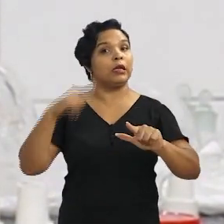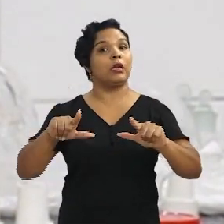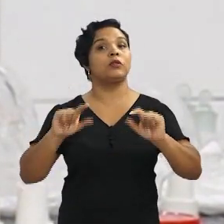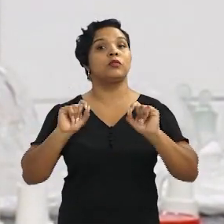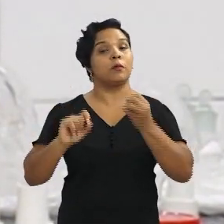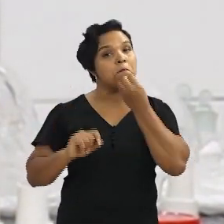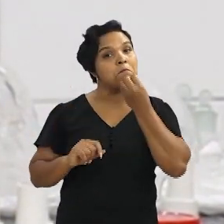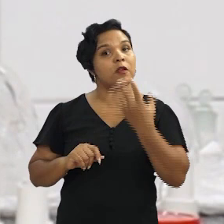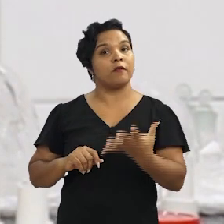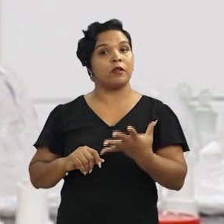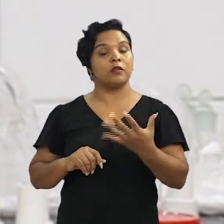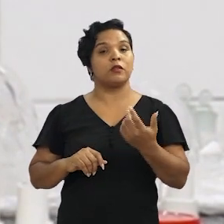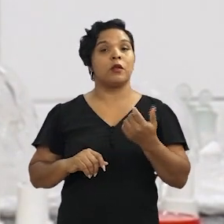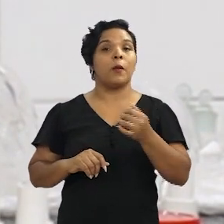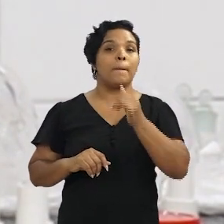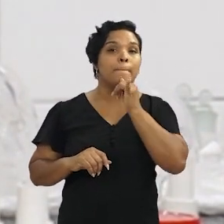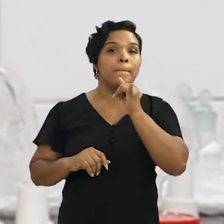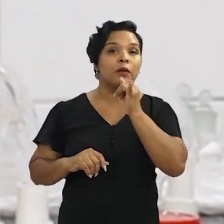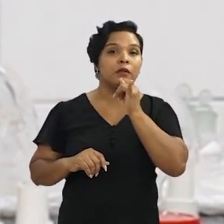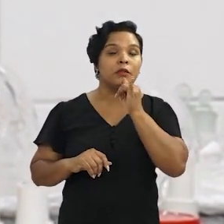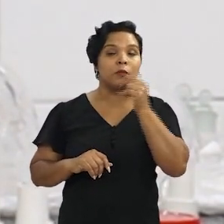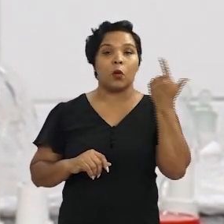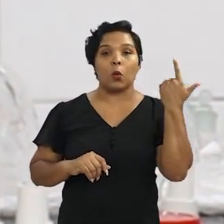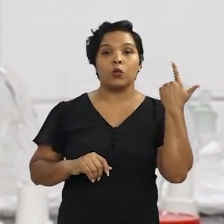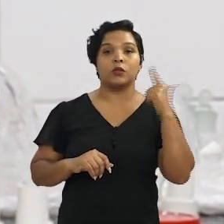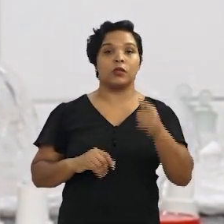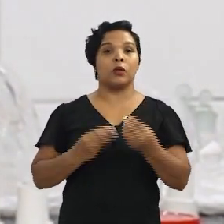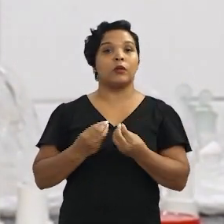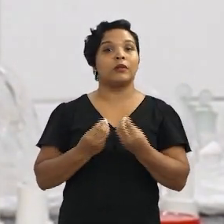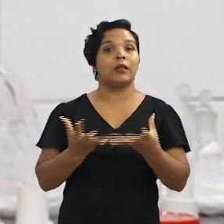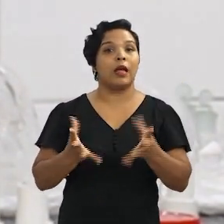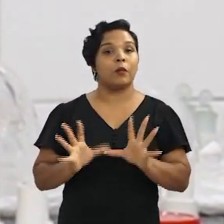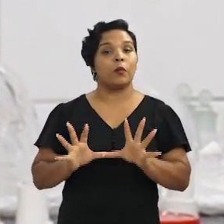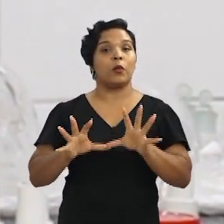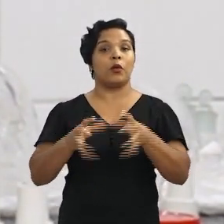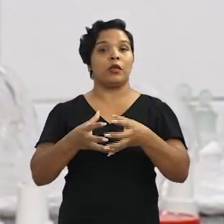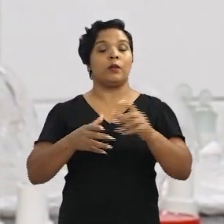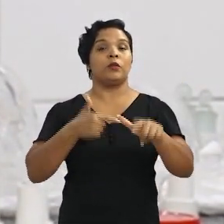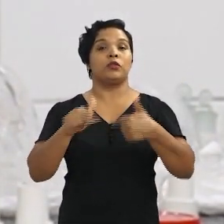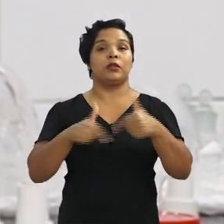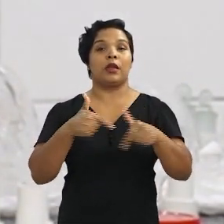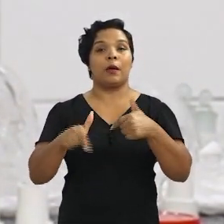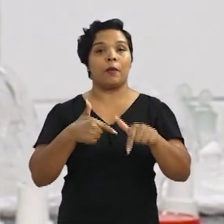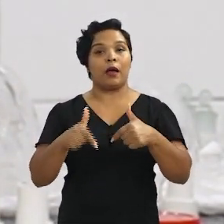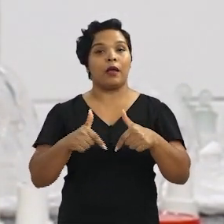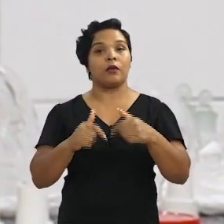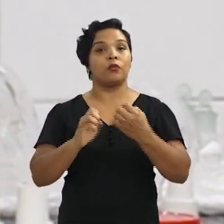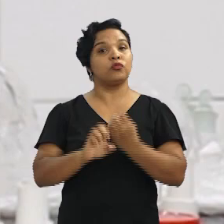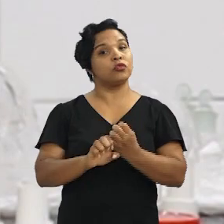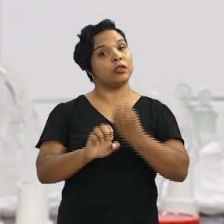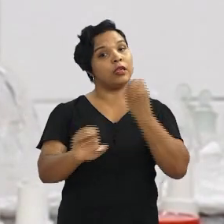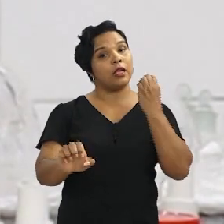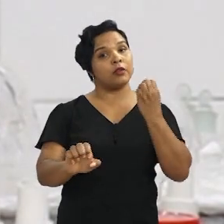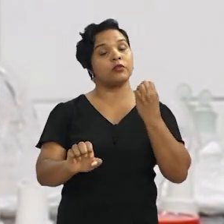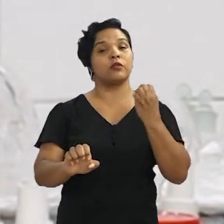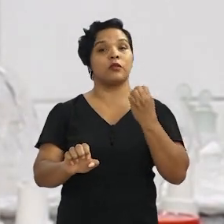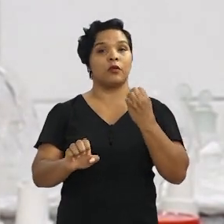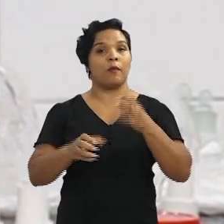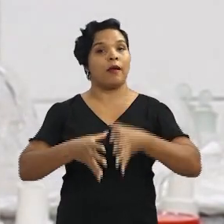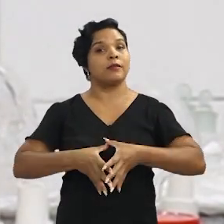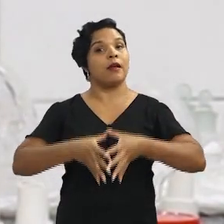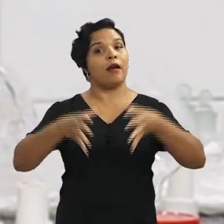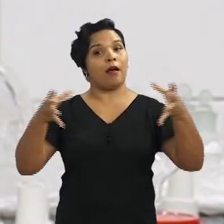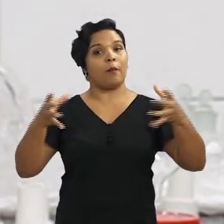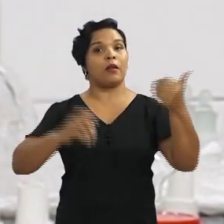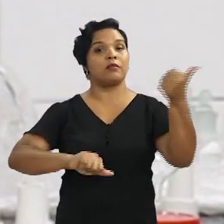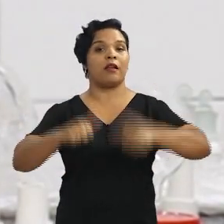dos benefícios é que eu consigo, por exemplo, dar para a minha equipe, né, de trabalho, para os engenheiros, uma ferramenta